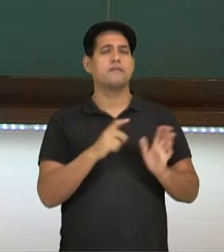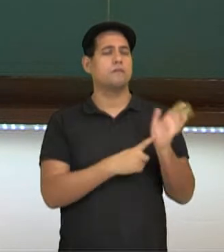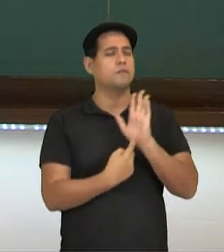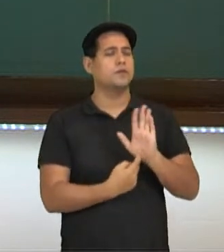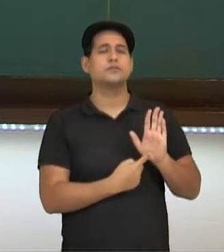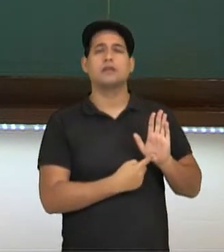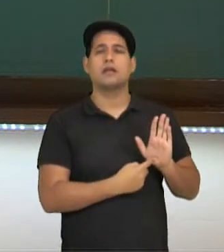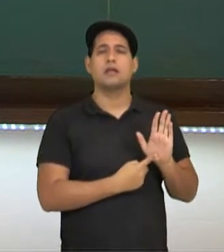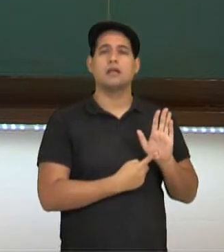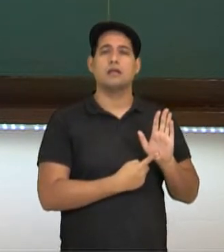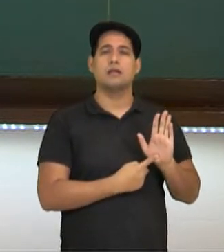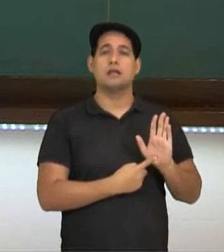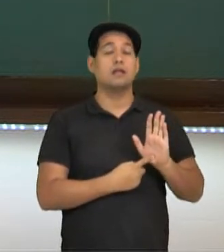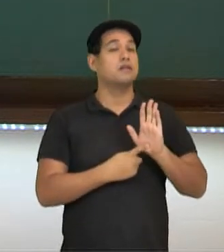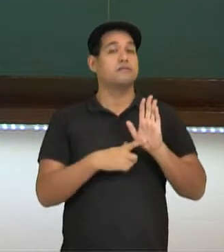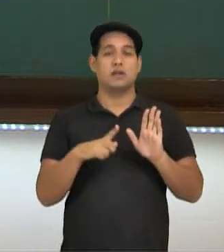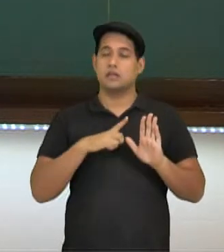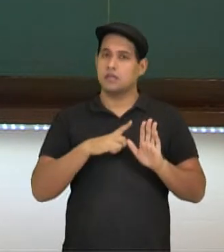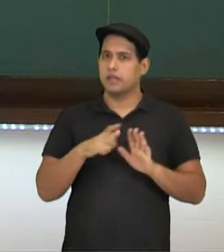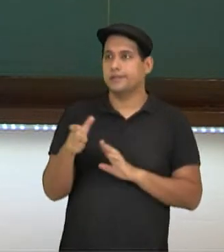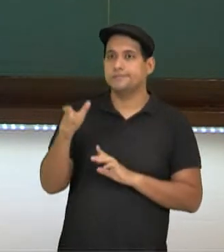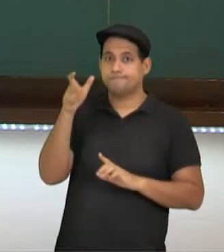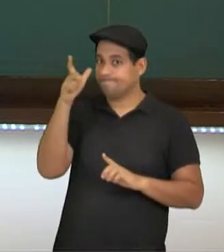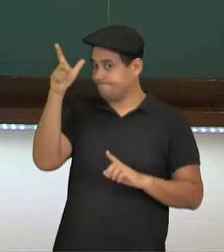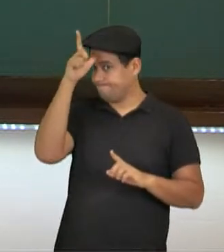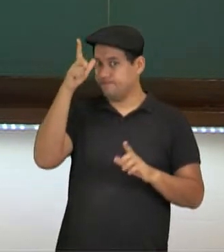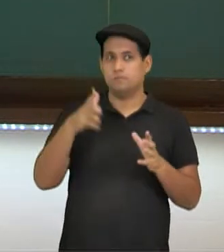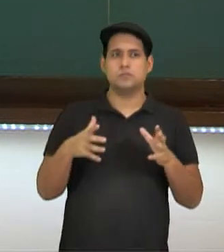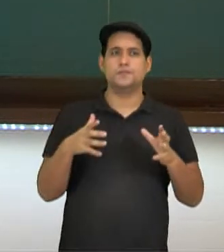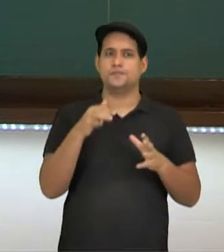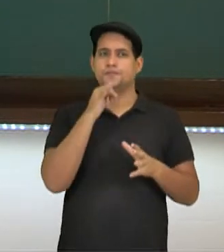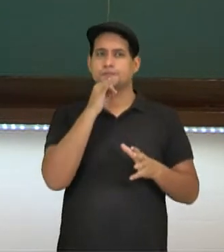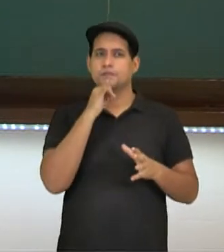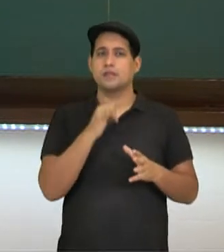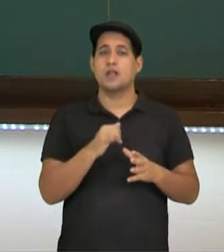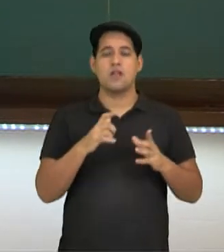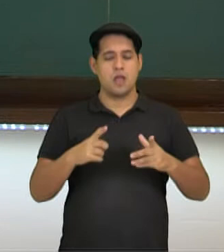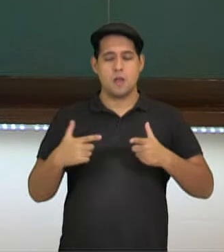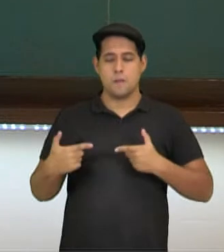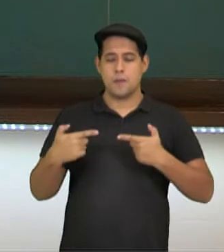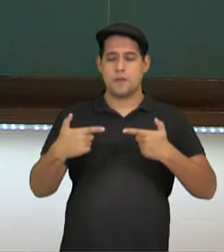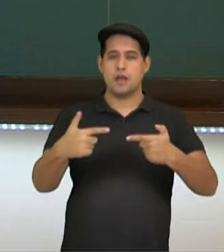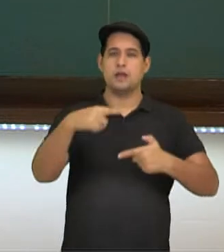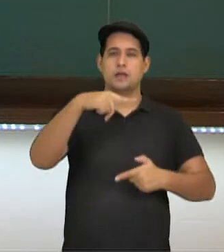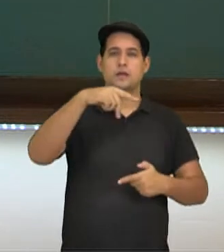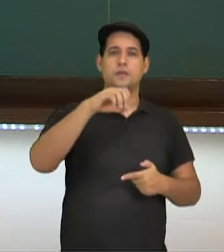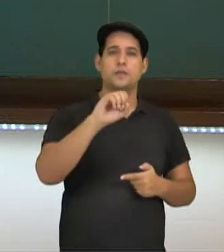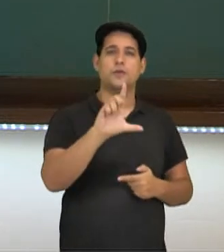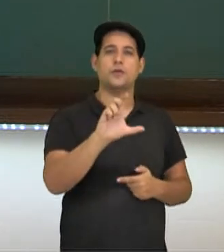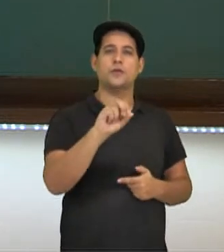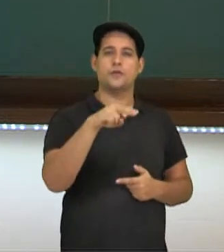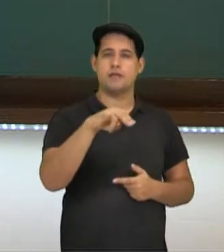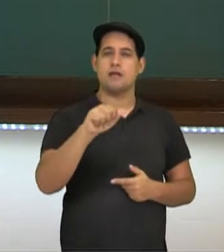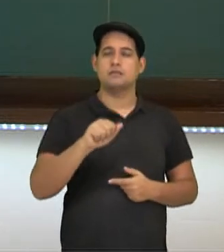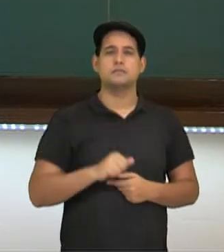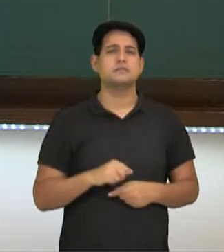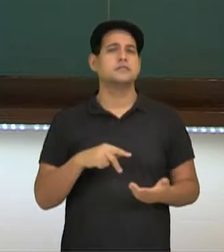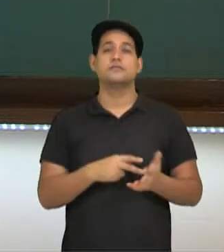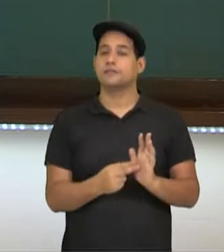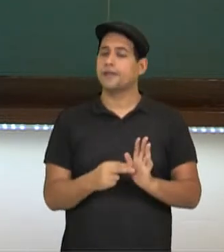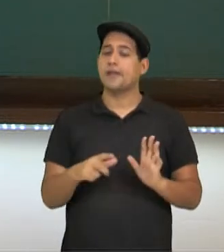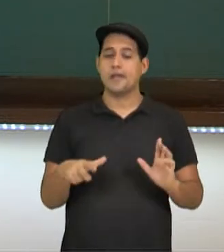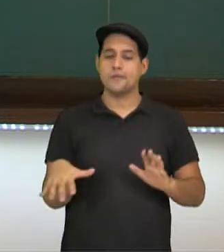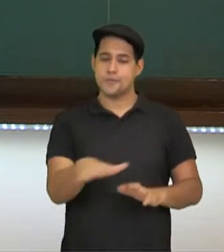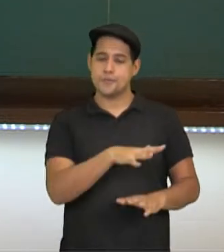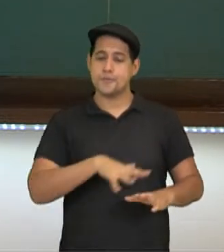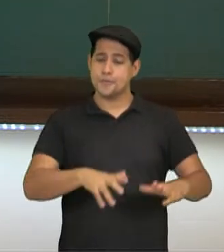permitir o aumento das ambições alemãs. Como? Com a invasão da Polônia. A Polônia é um território que eles também